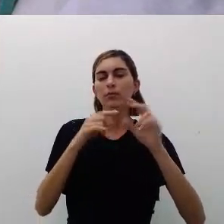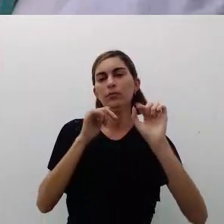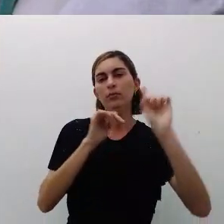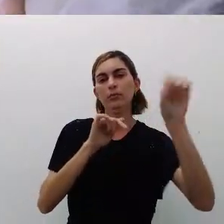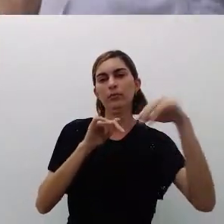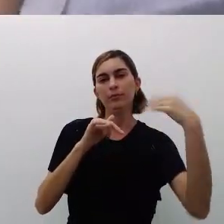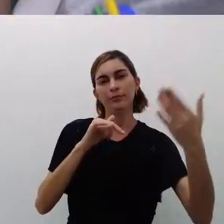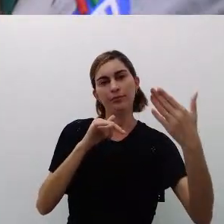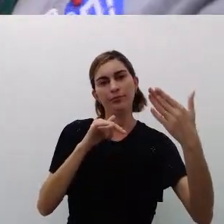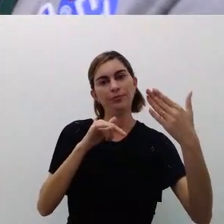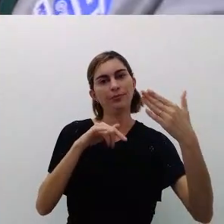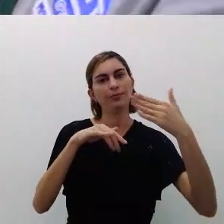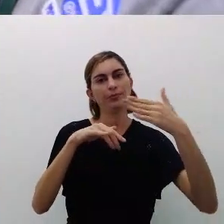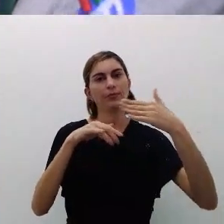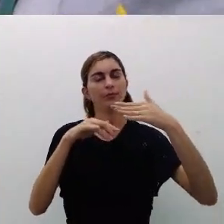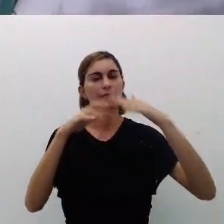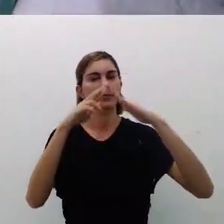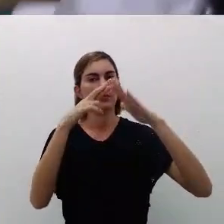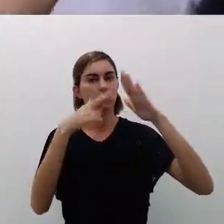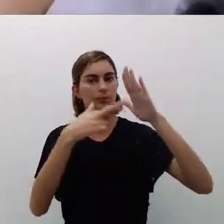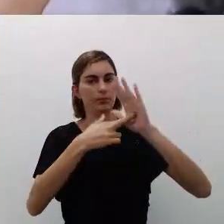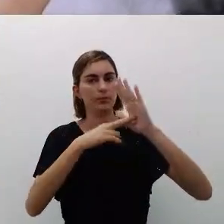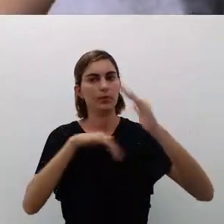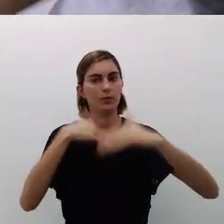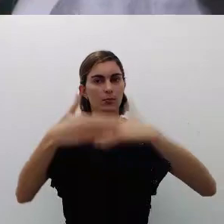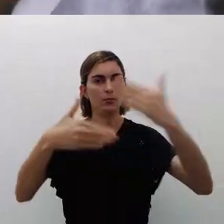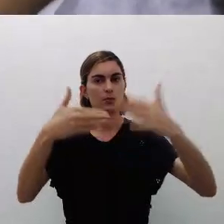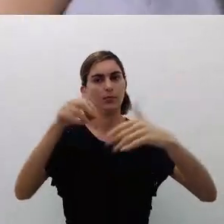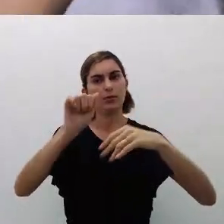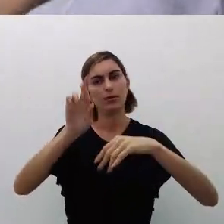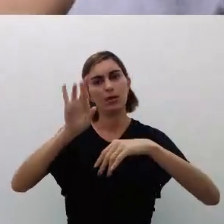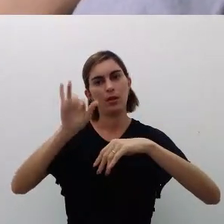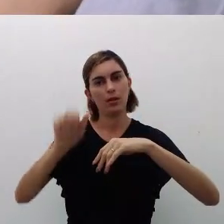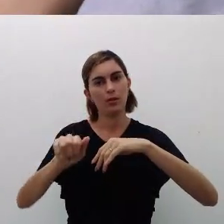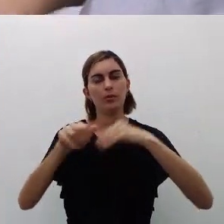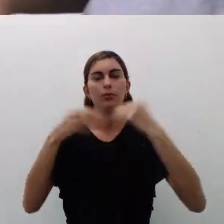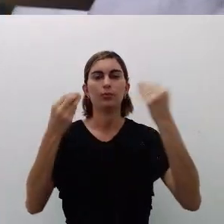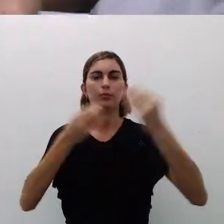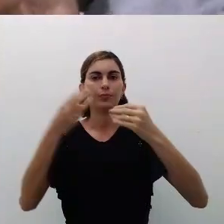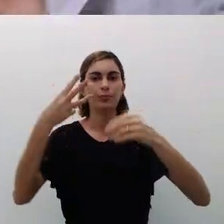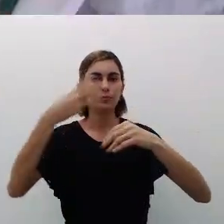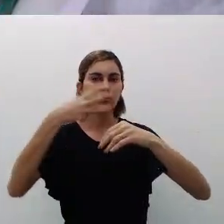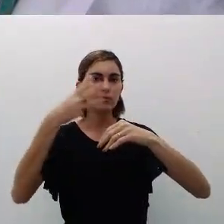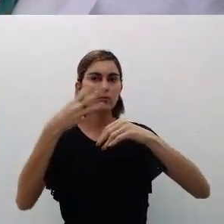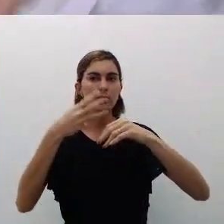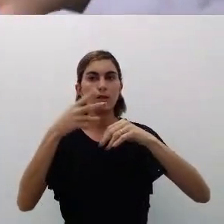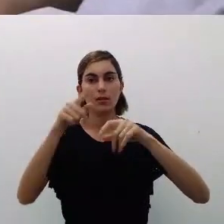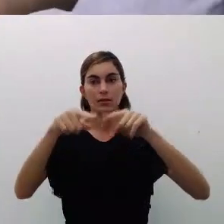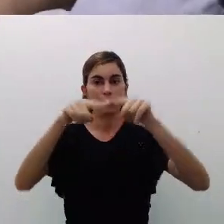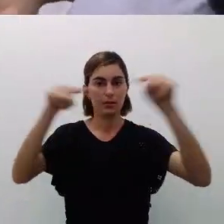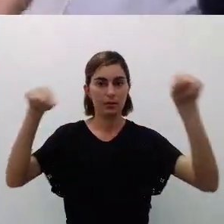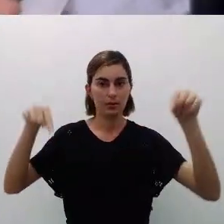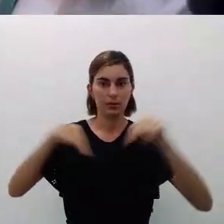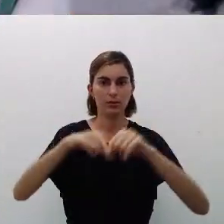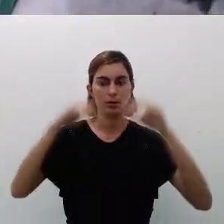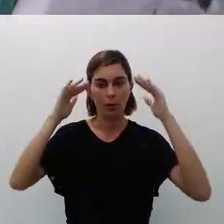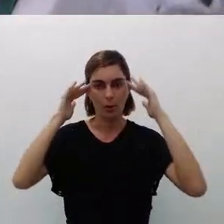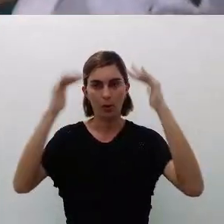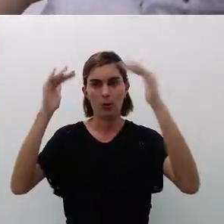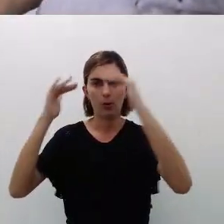na regra de proporção áurea como dos terços que esta sala obedece uma escala